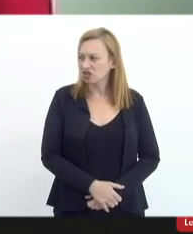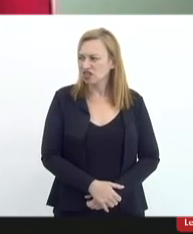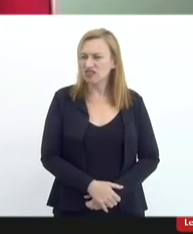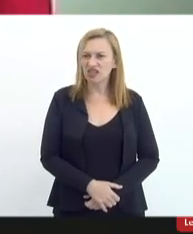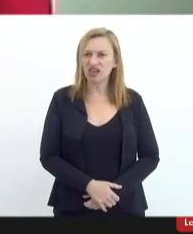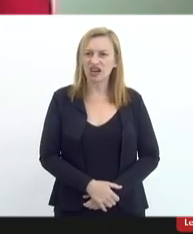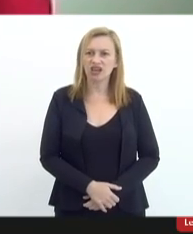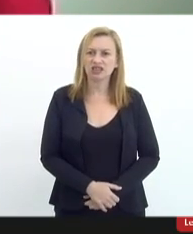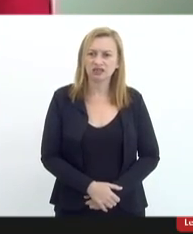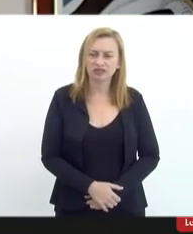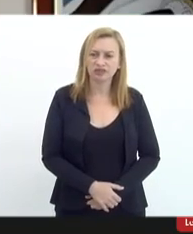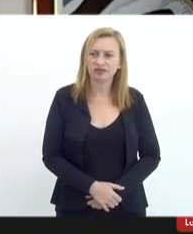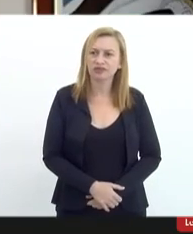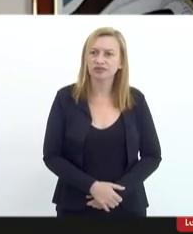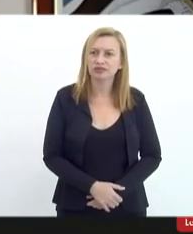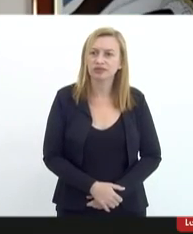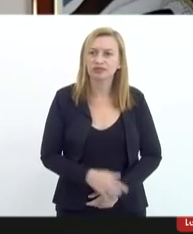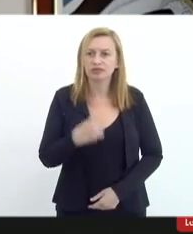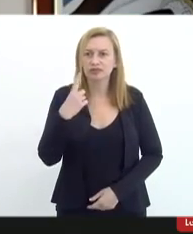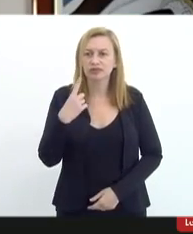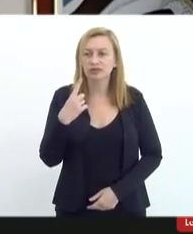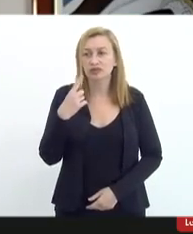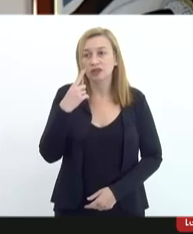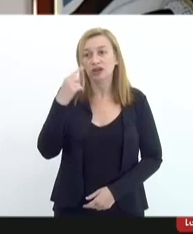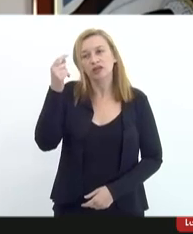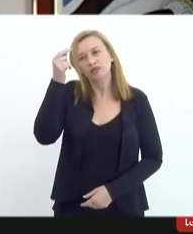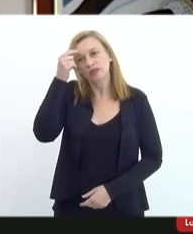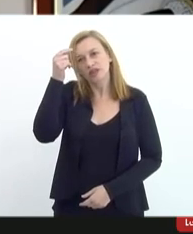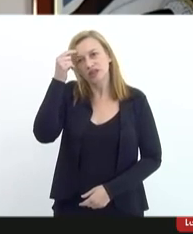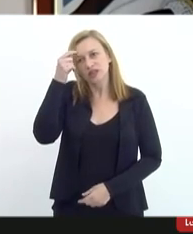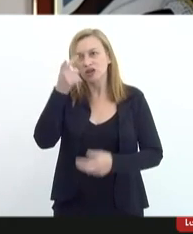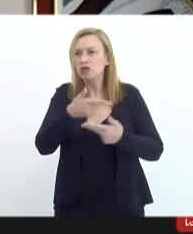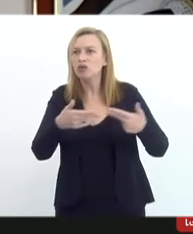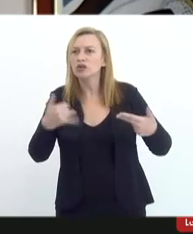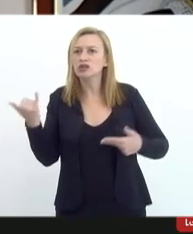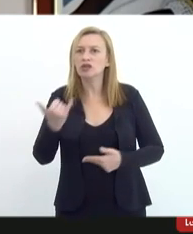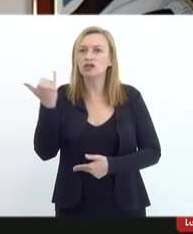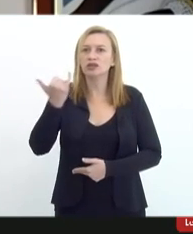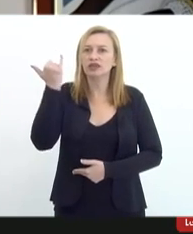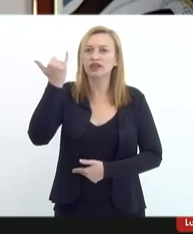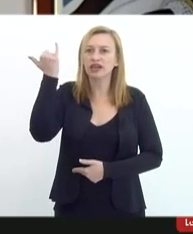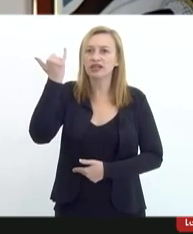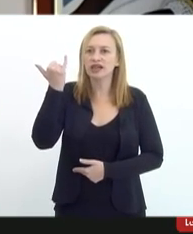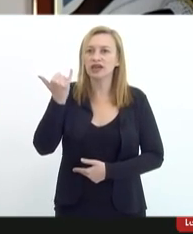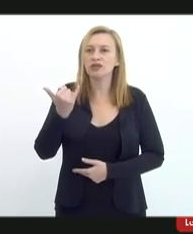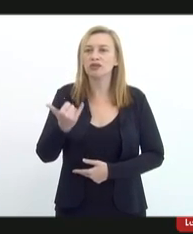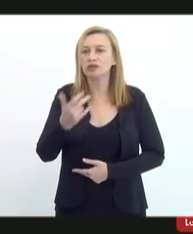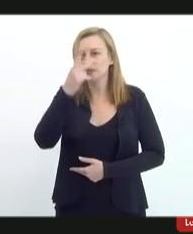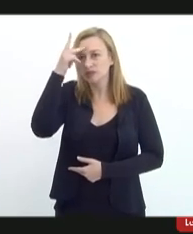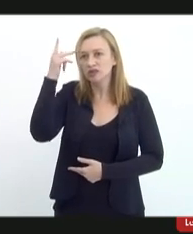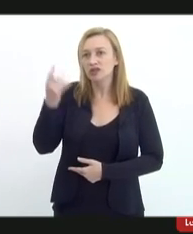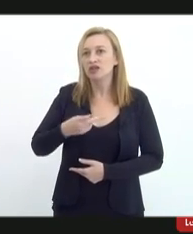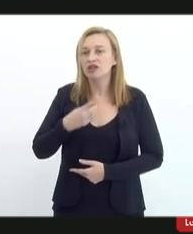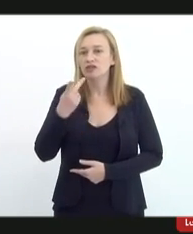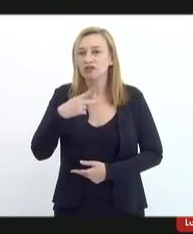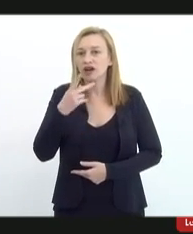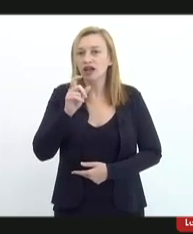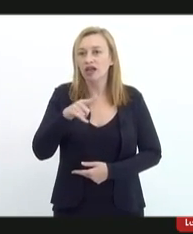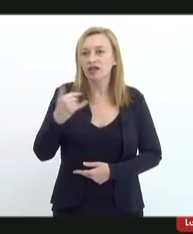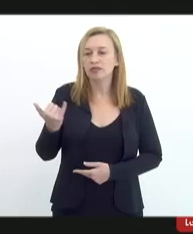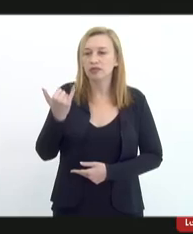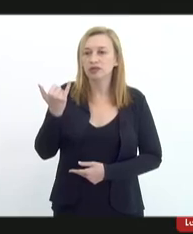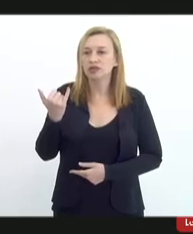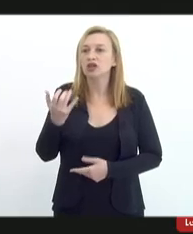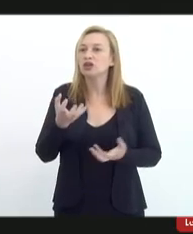ela nos leva a refletir coisas muito, muito importantes, portanto, interromper sua fala é algo impossível.